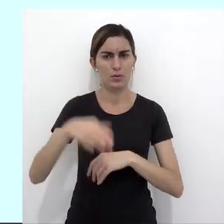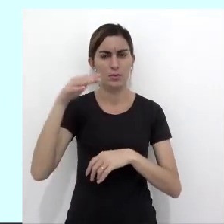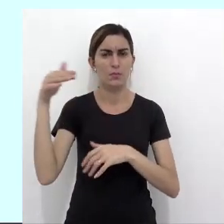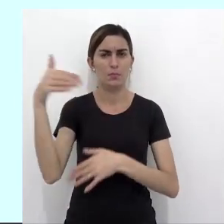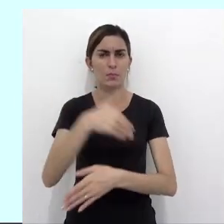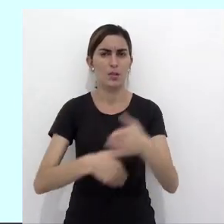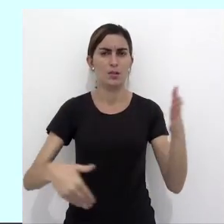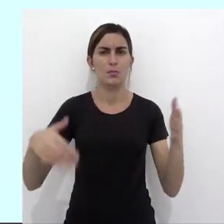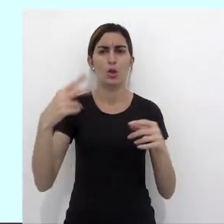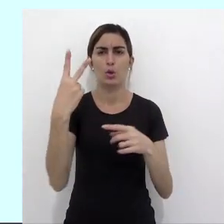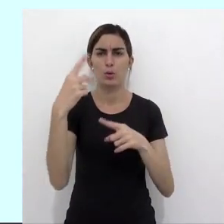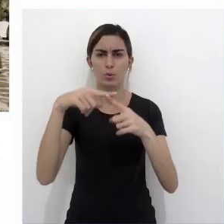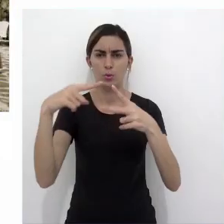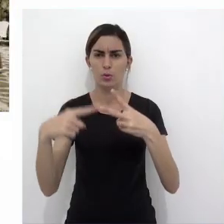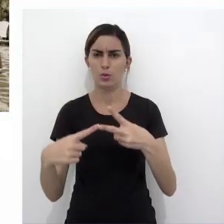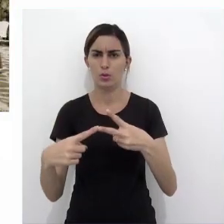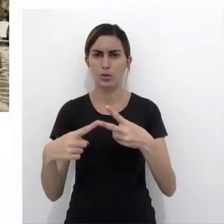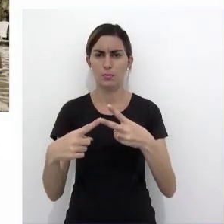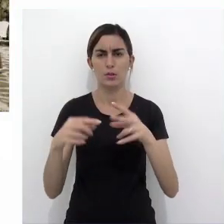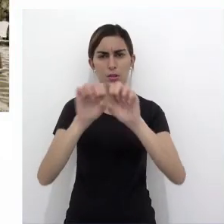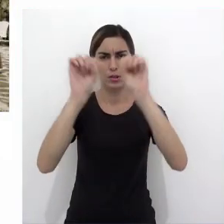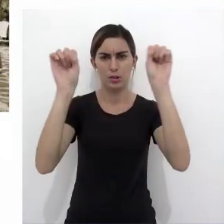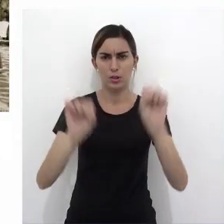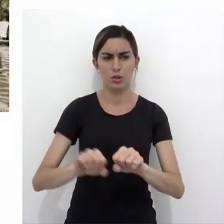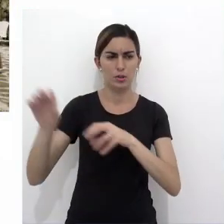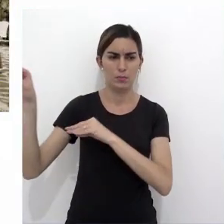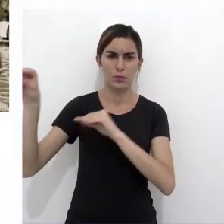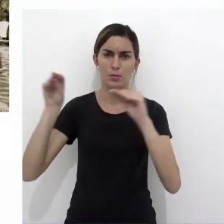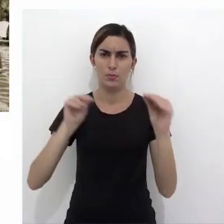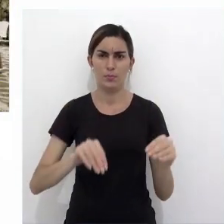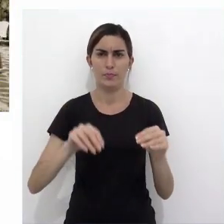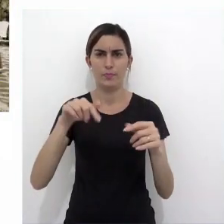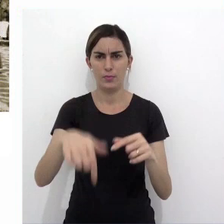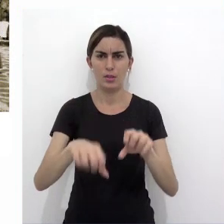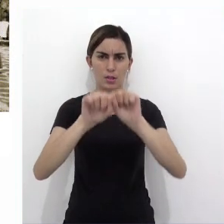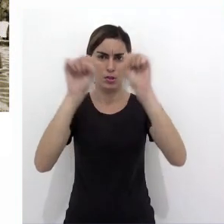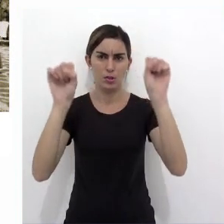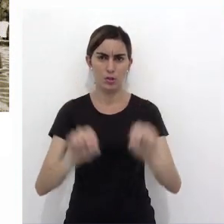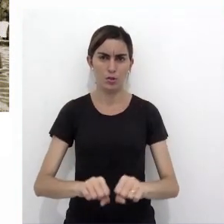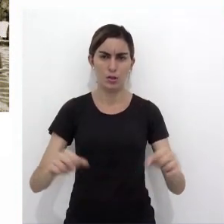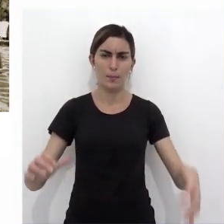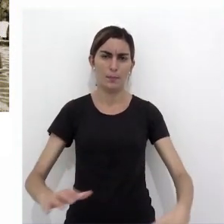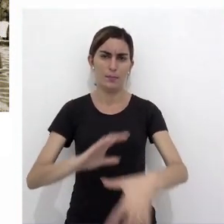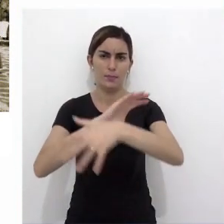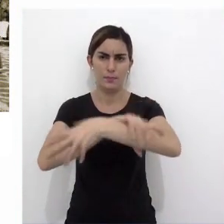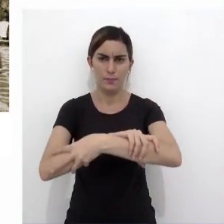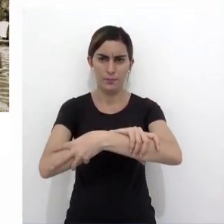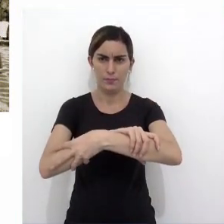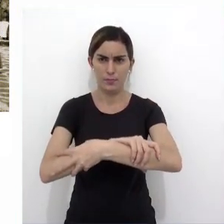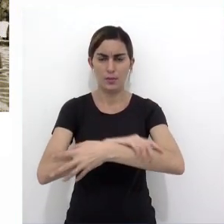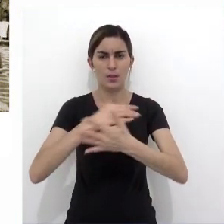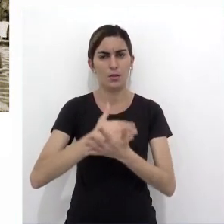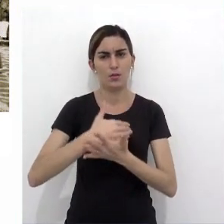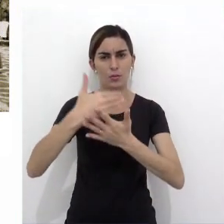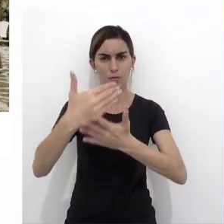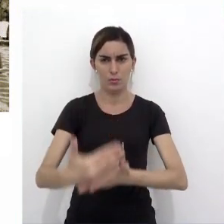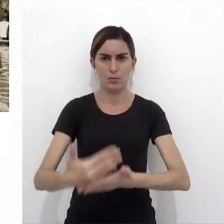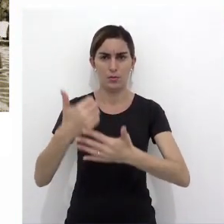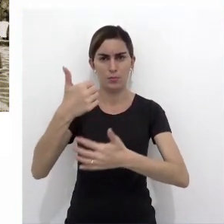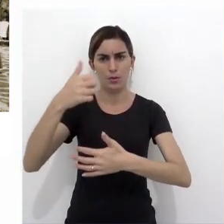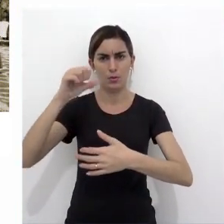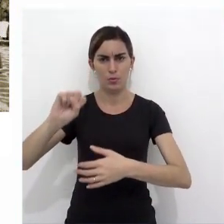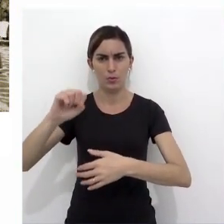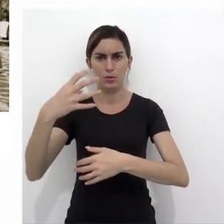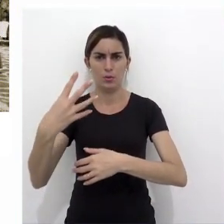tipos de sistema de imigração. O sistema de parceria, que foi iniciada em 1840,